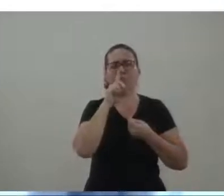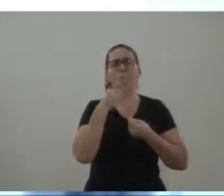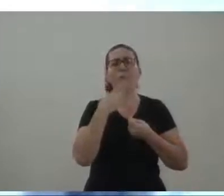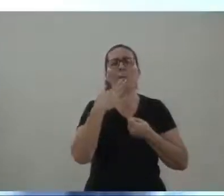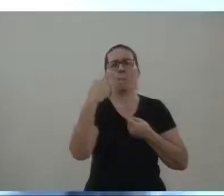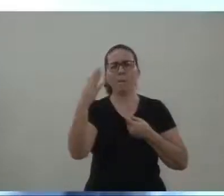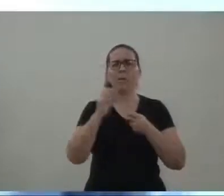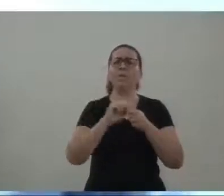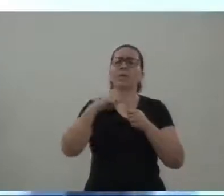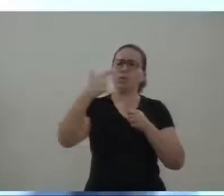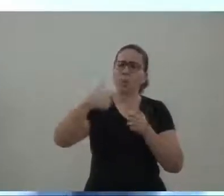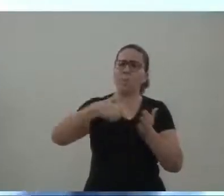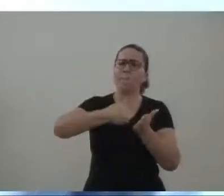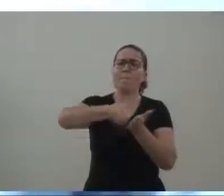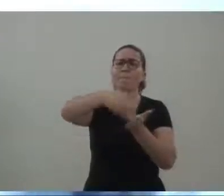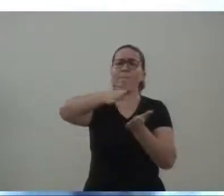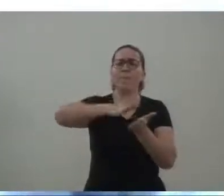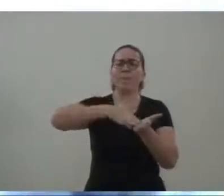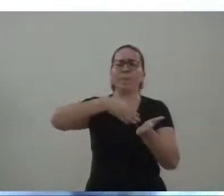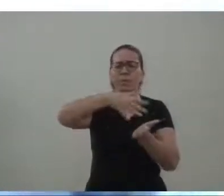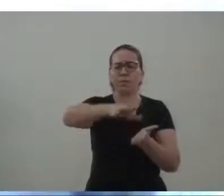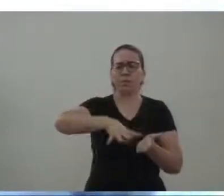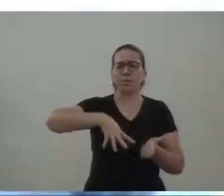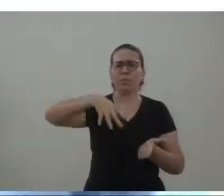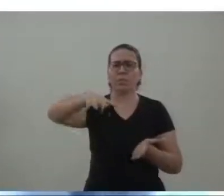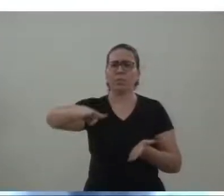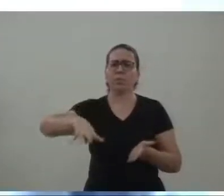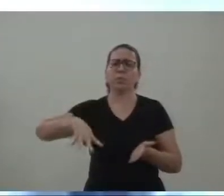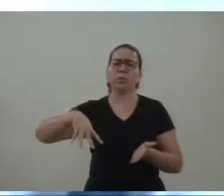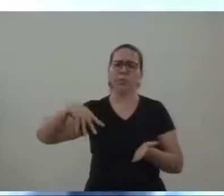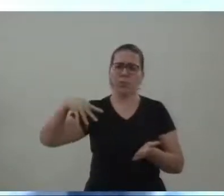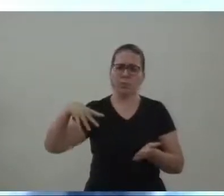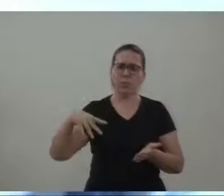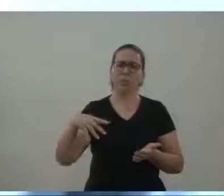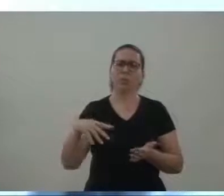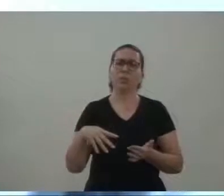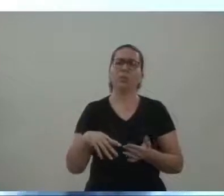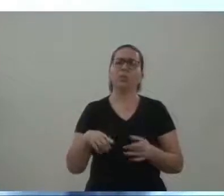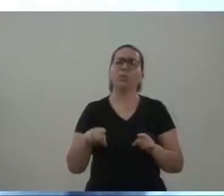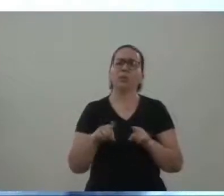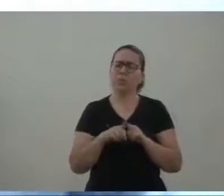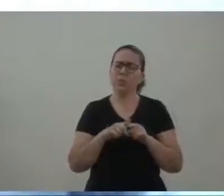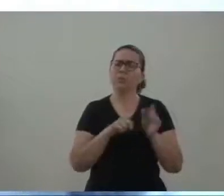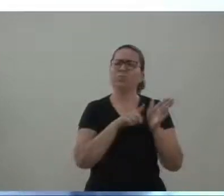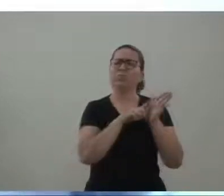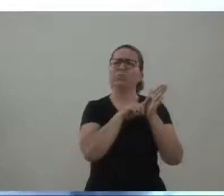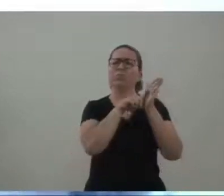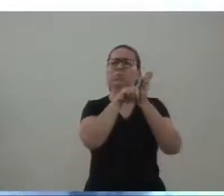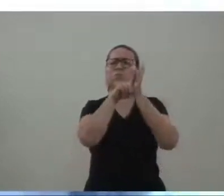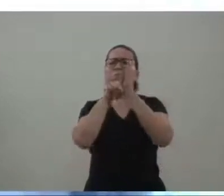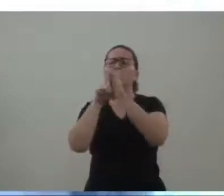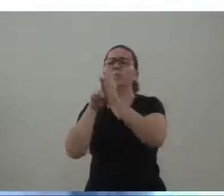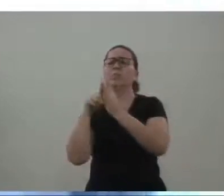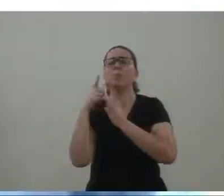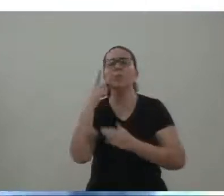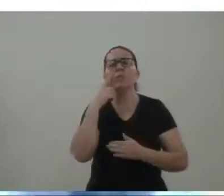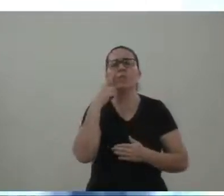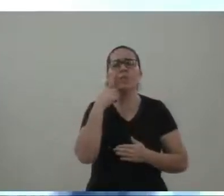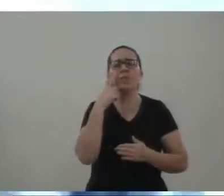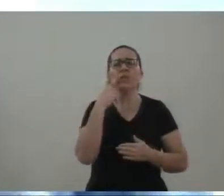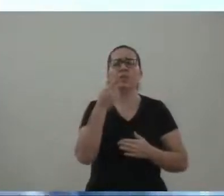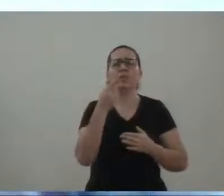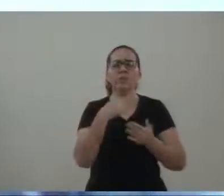seja feita a repintura dessas faixas desgastadas e seja feito um amplo estudo também para seja